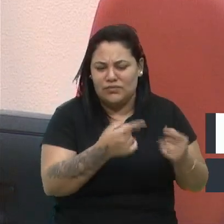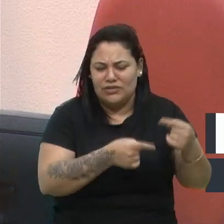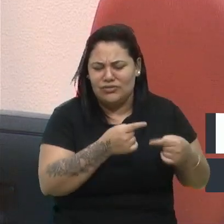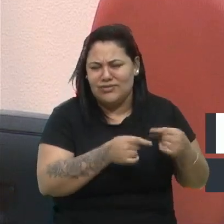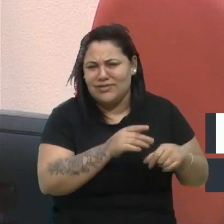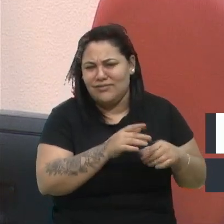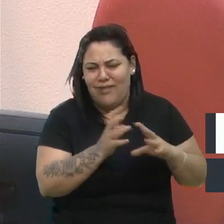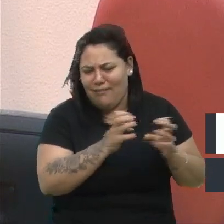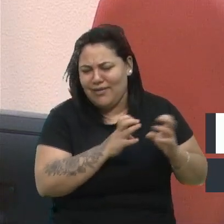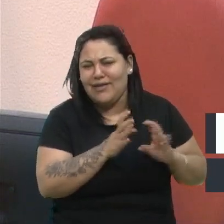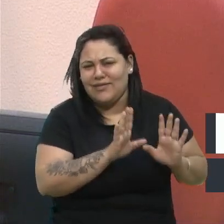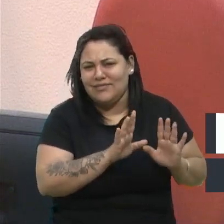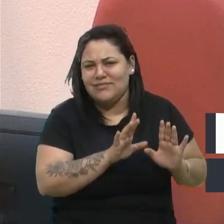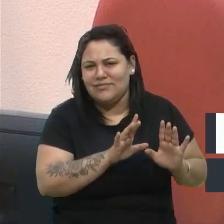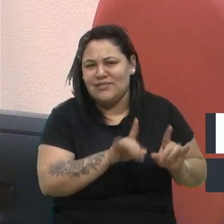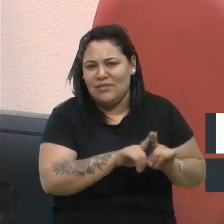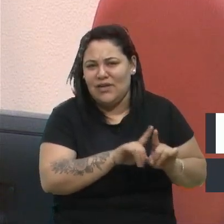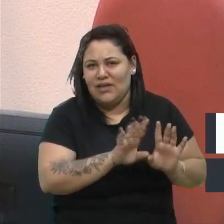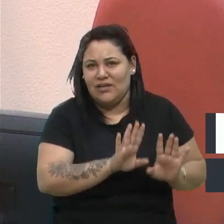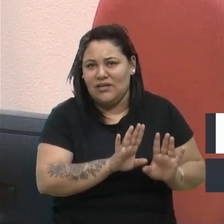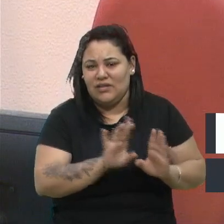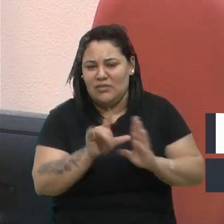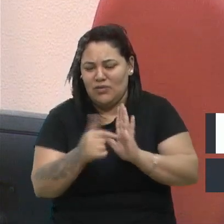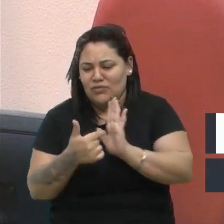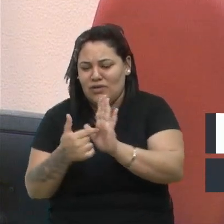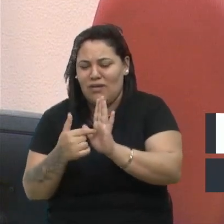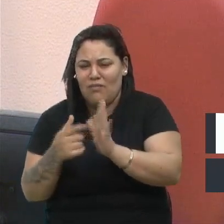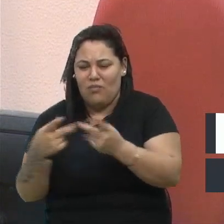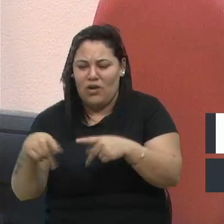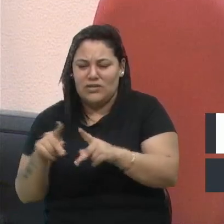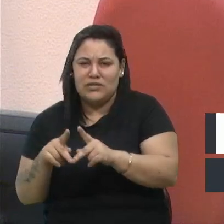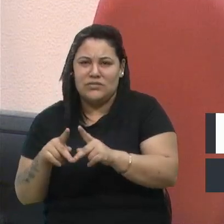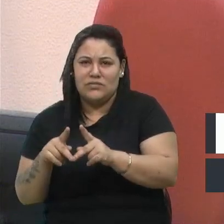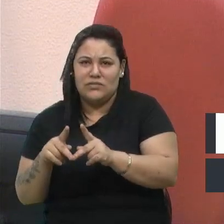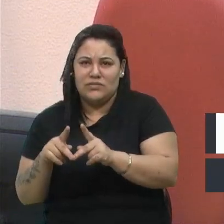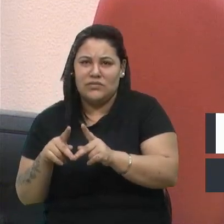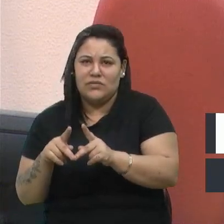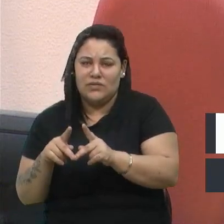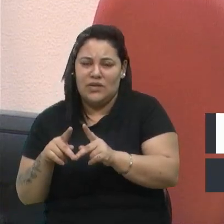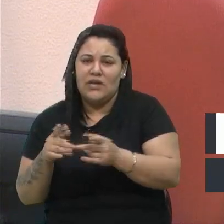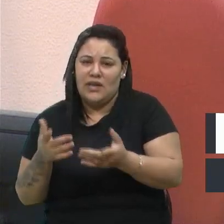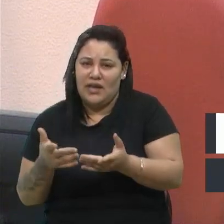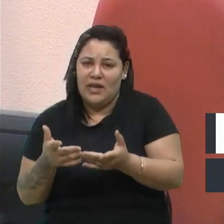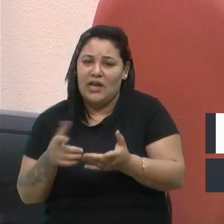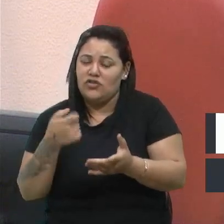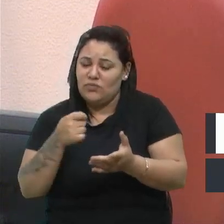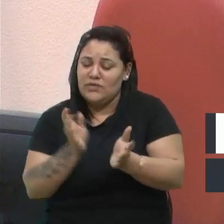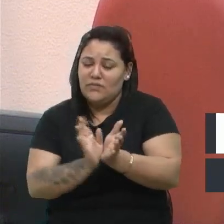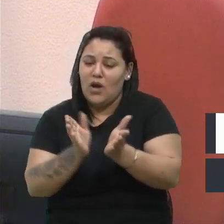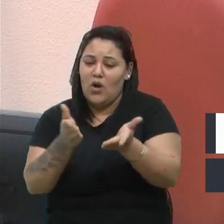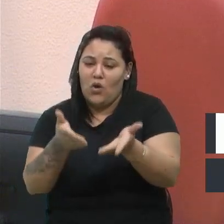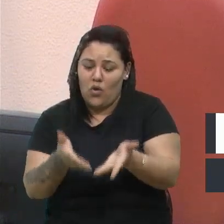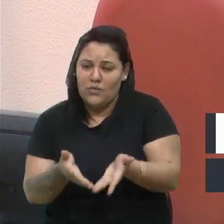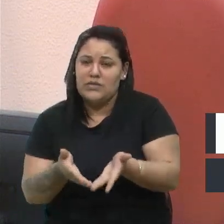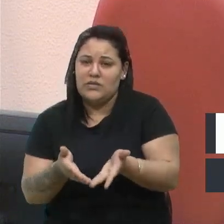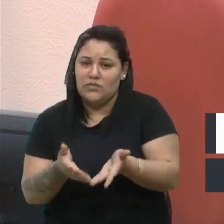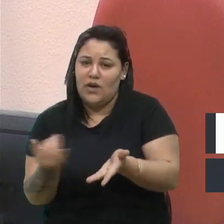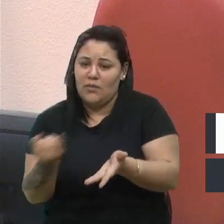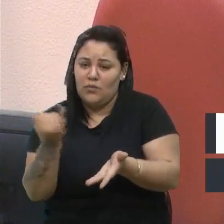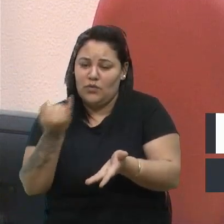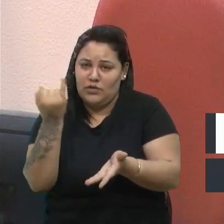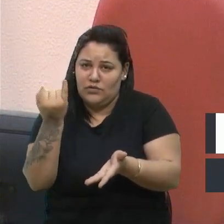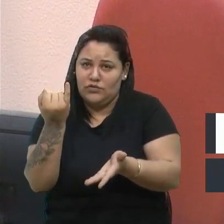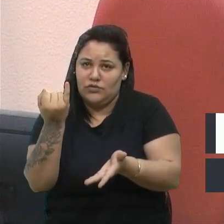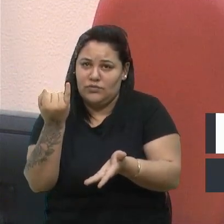né, e aí sim nós mostrar lá para a população ali fora que é uma comissão tão importante que ela seja disputada somente pelo cargo. Isso não pode